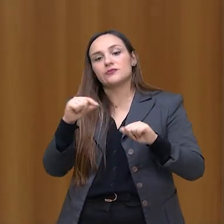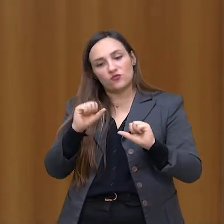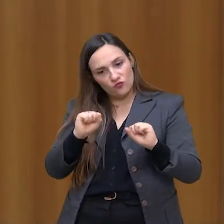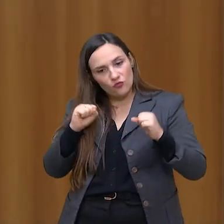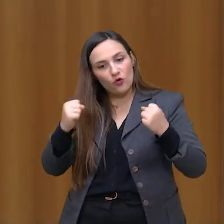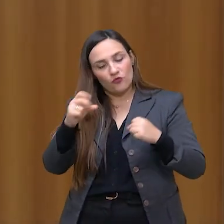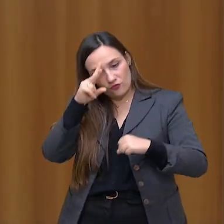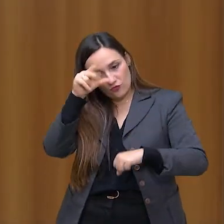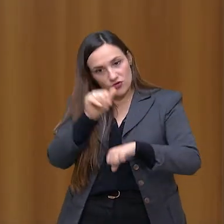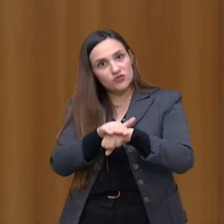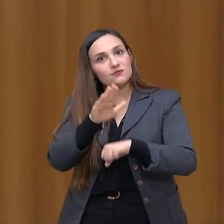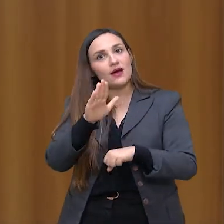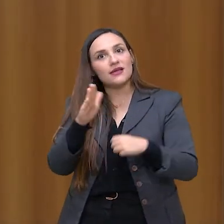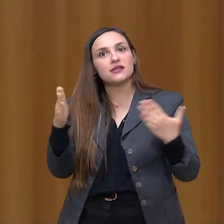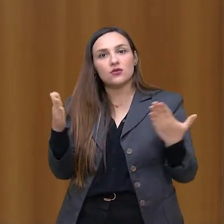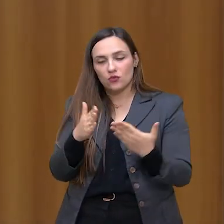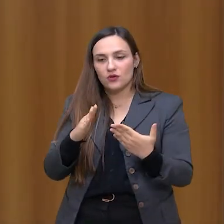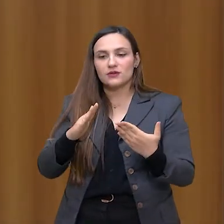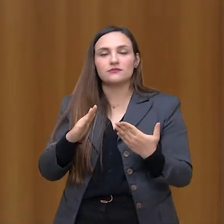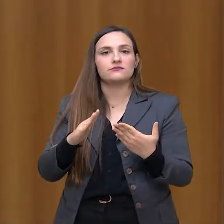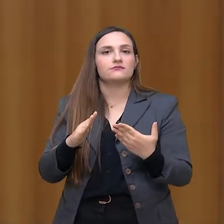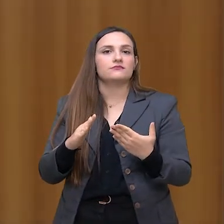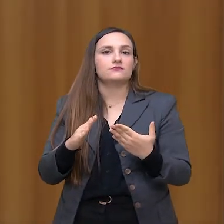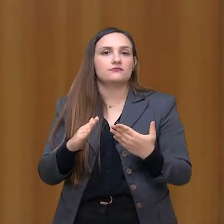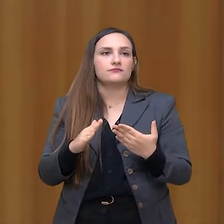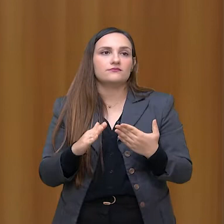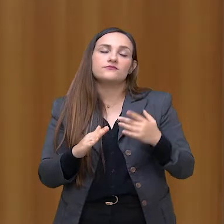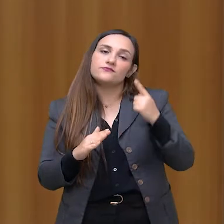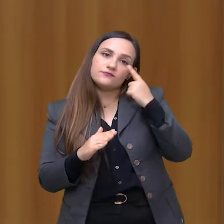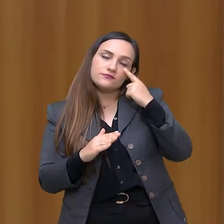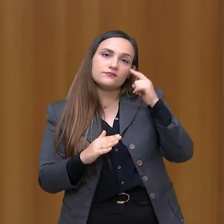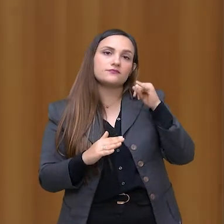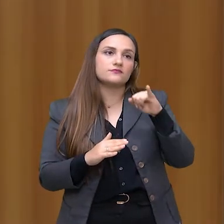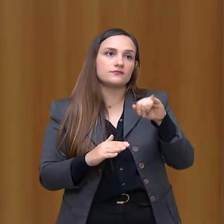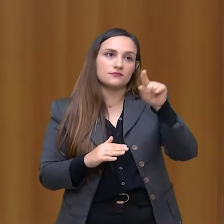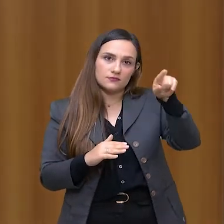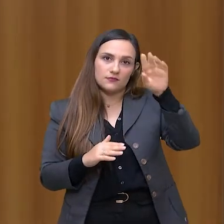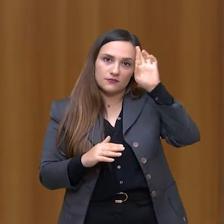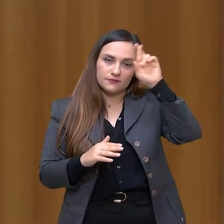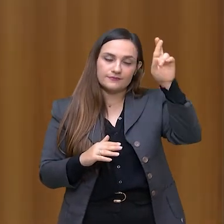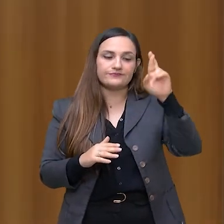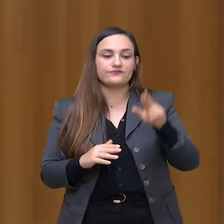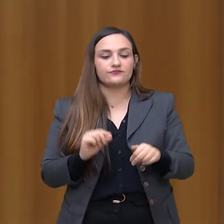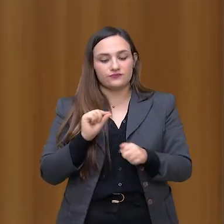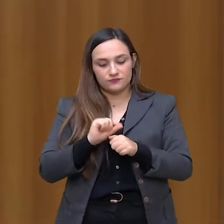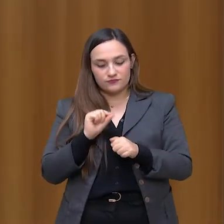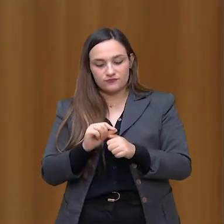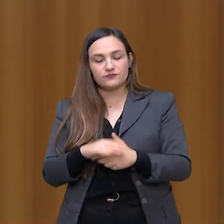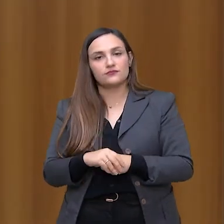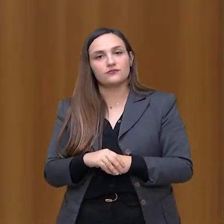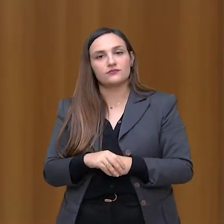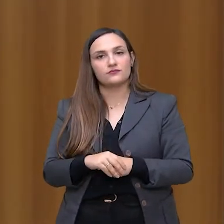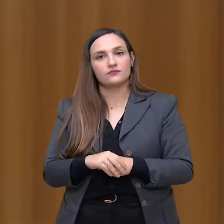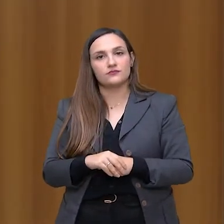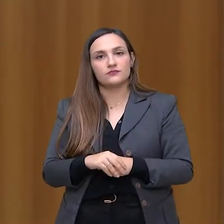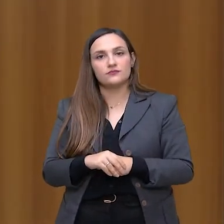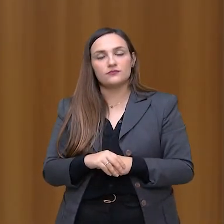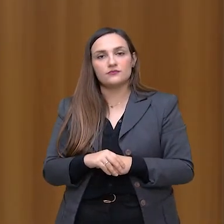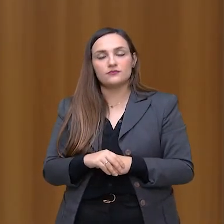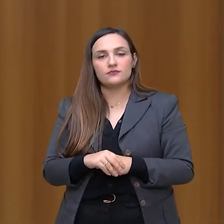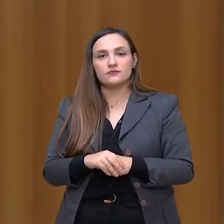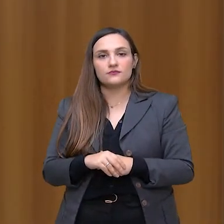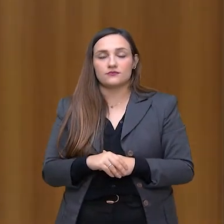ser intensificadas, talvez isso vindo da comissão gestora do plano de logística, né, do núcleo socioambiental, essa